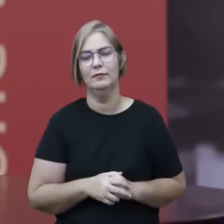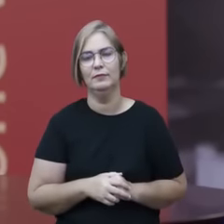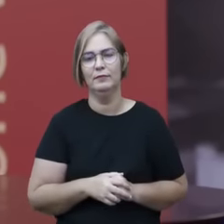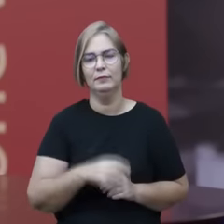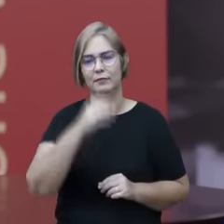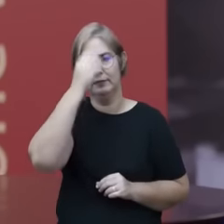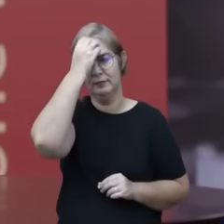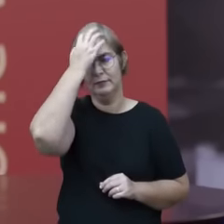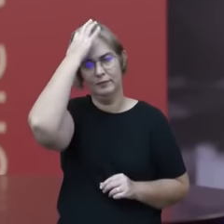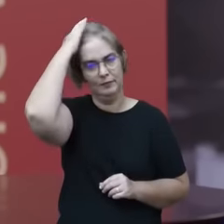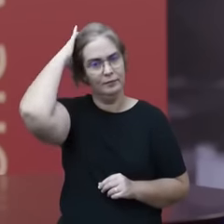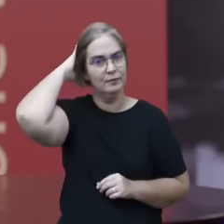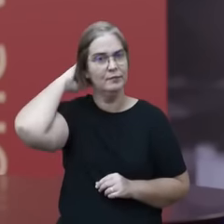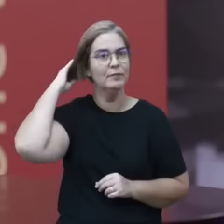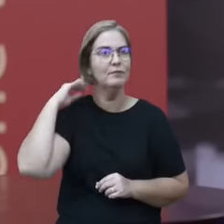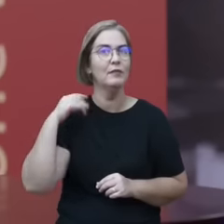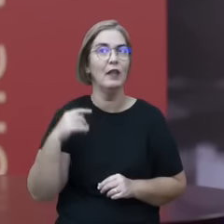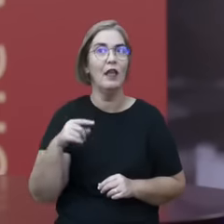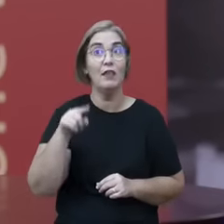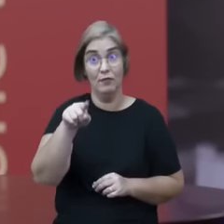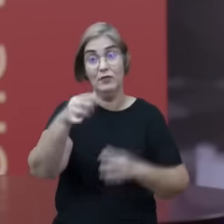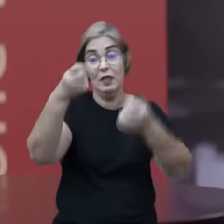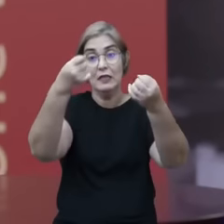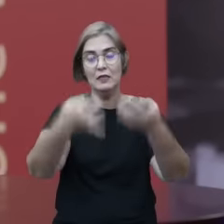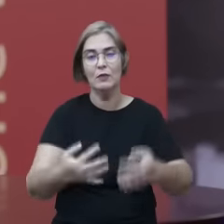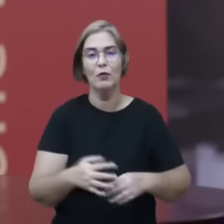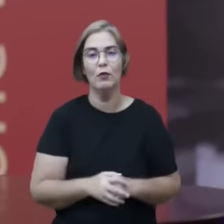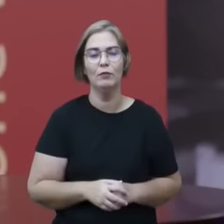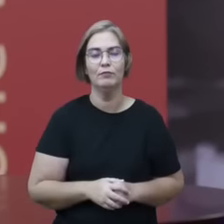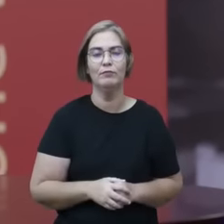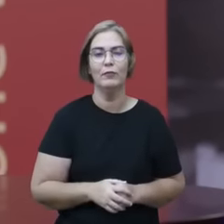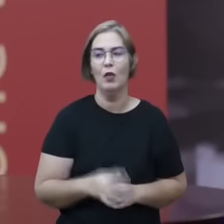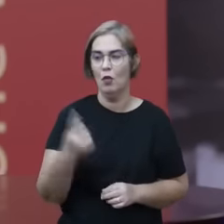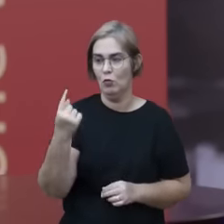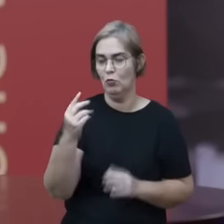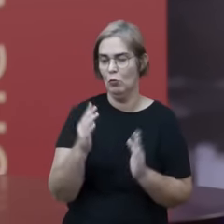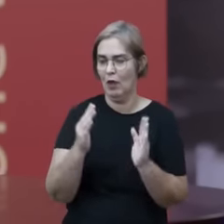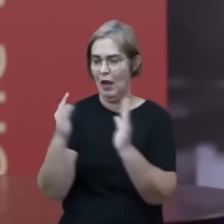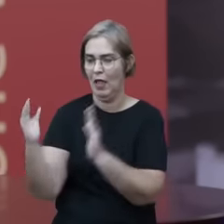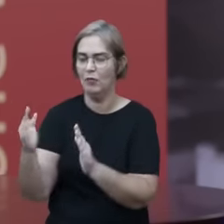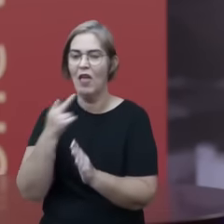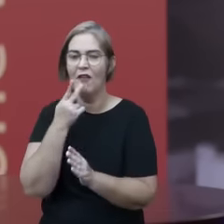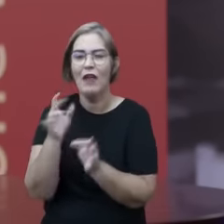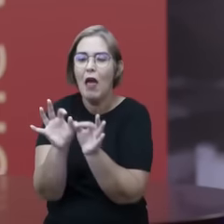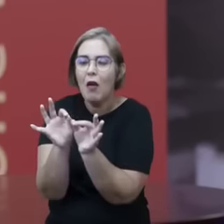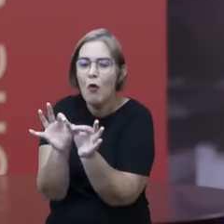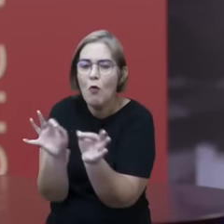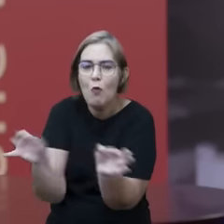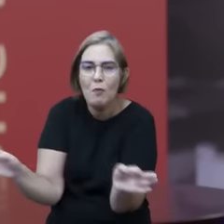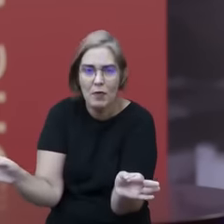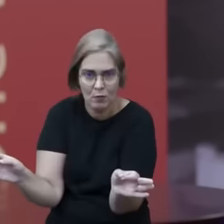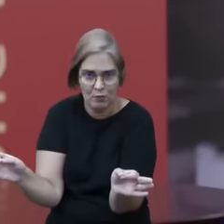eh que foi que foram ditas, né? De um lado, o pensamento tem que ser humilde e hesitante.